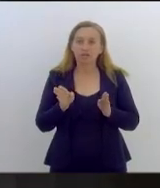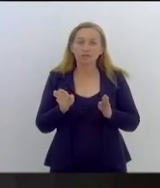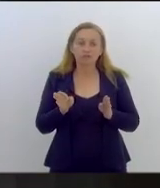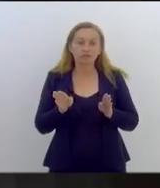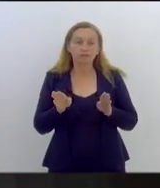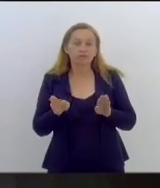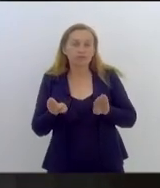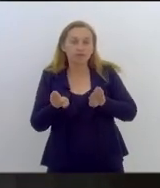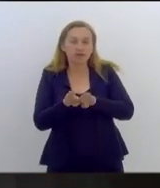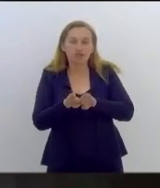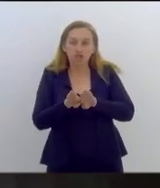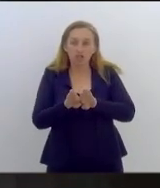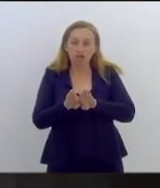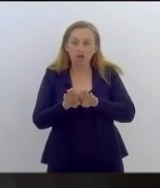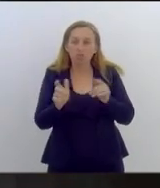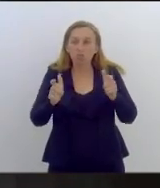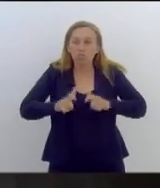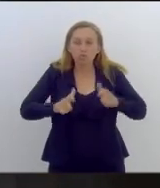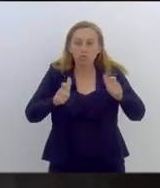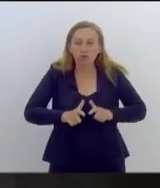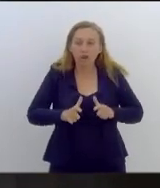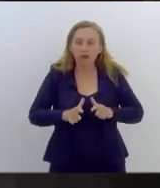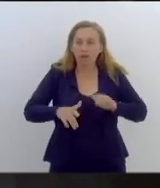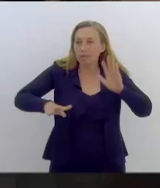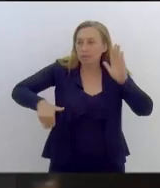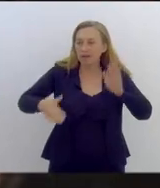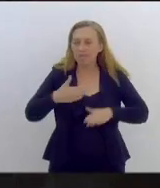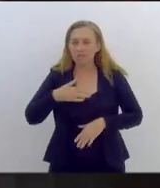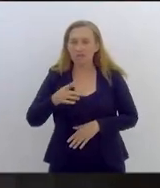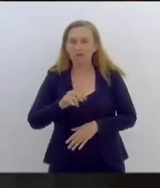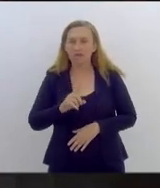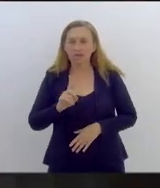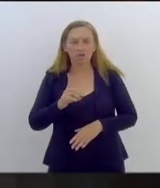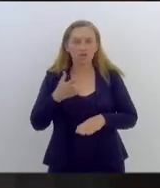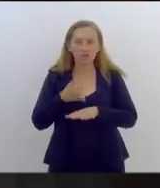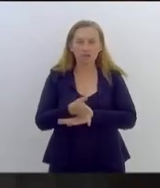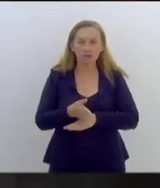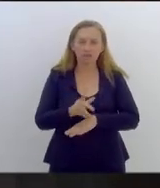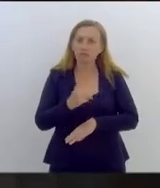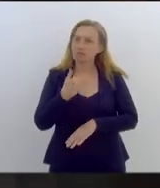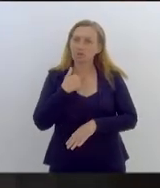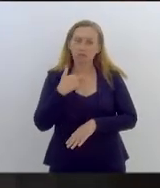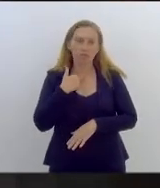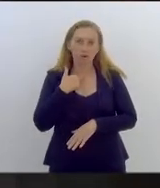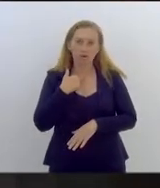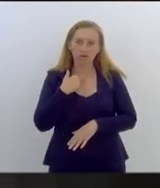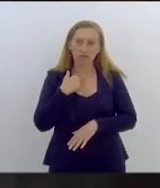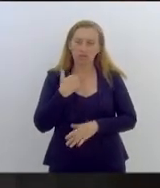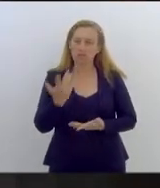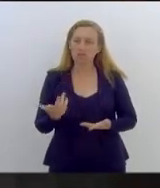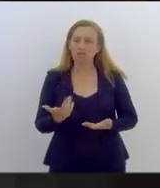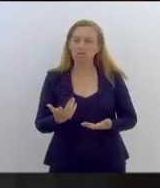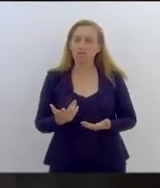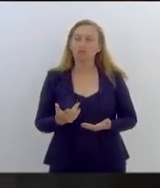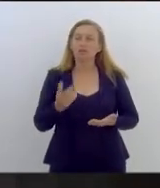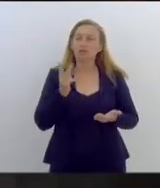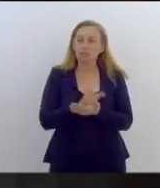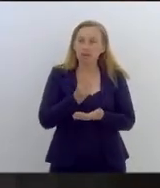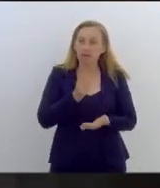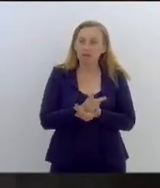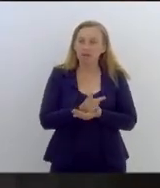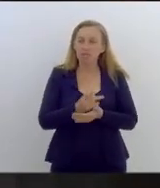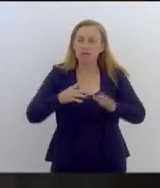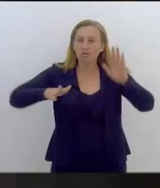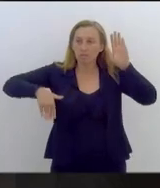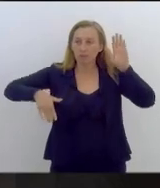entra. Então, é o mesmo. Isso eu botei na Constituição Estadual, você não pode privatizar uma praia. Mesmo uma praia que tem um hotel aqui e um hotel